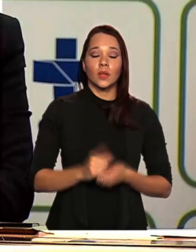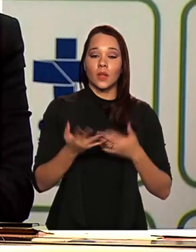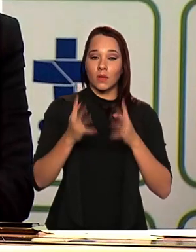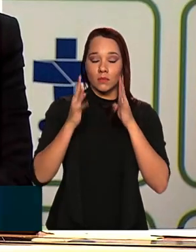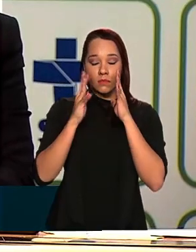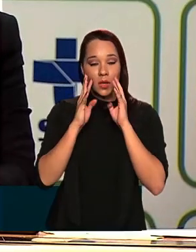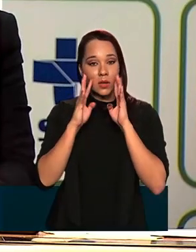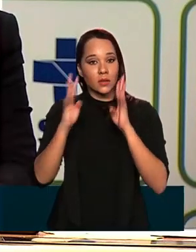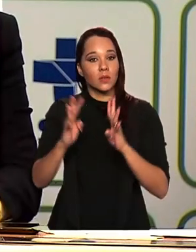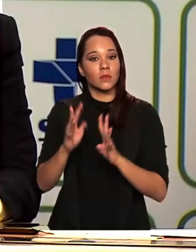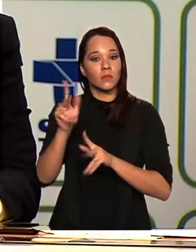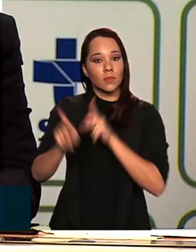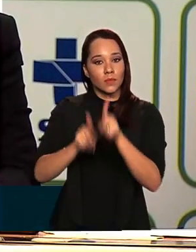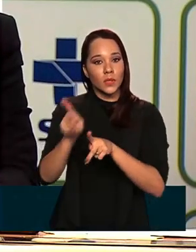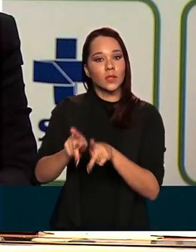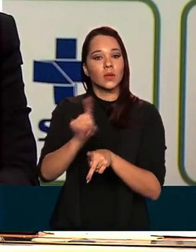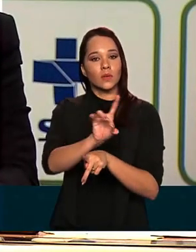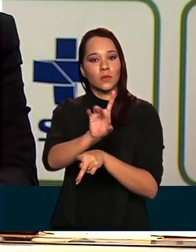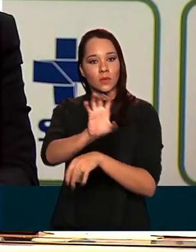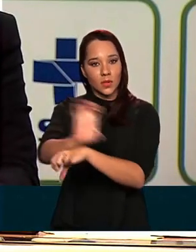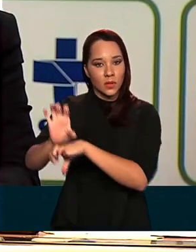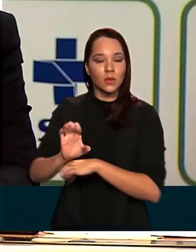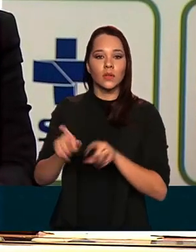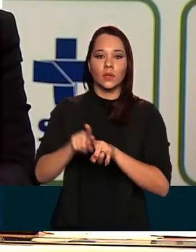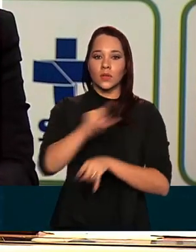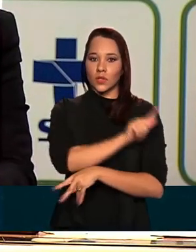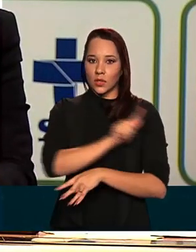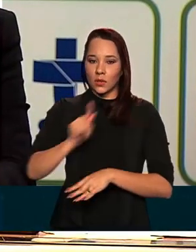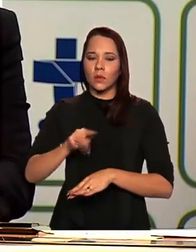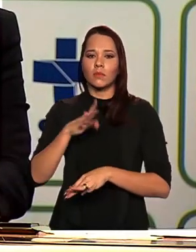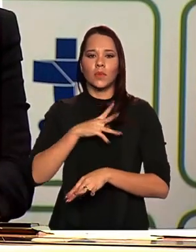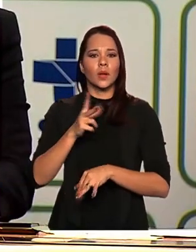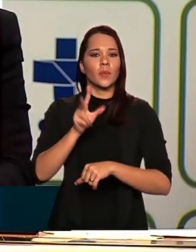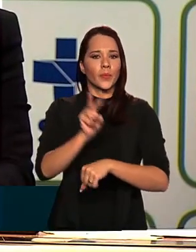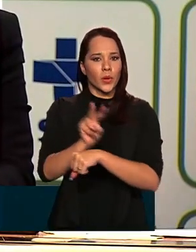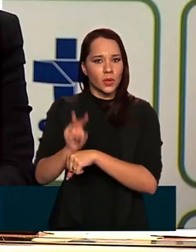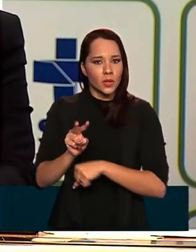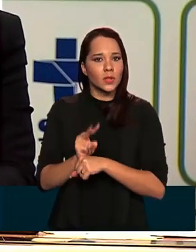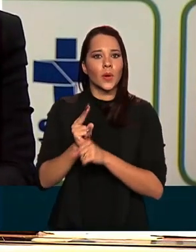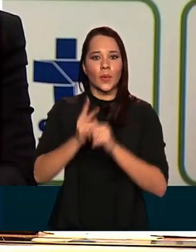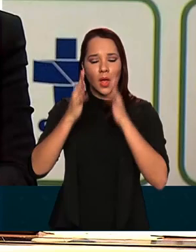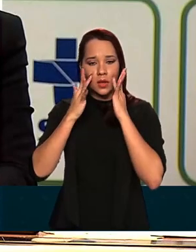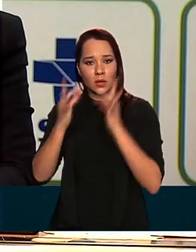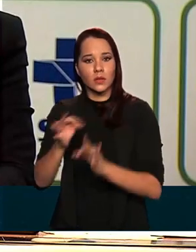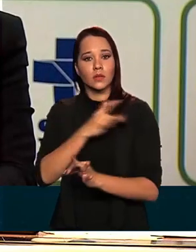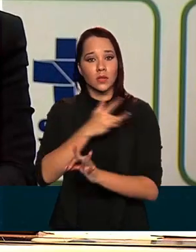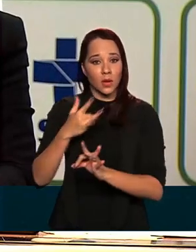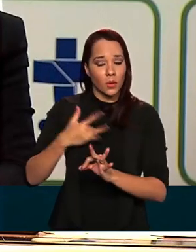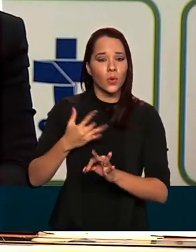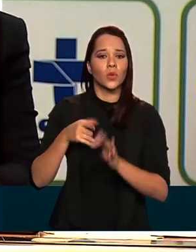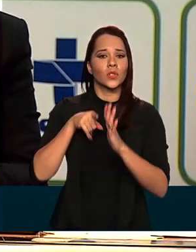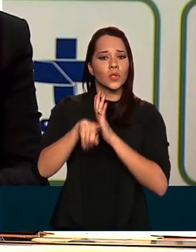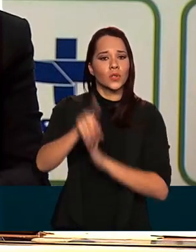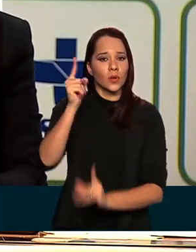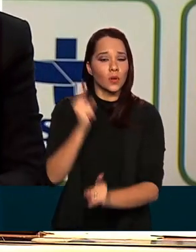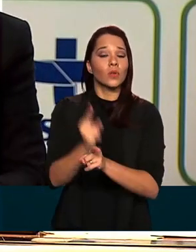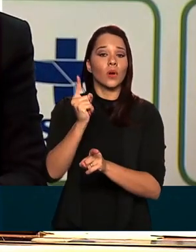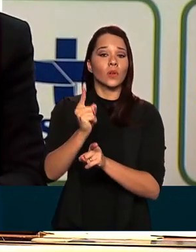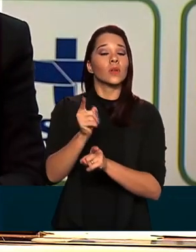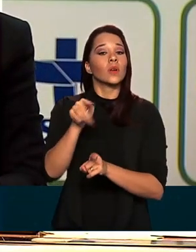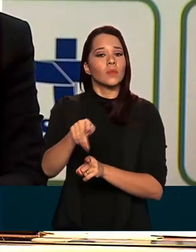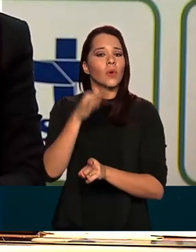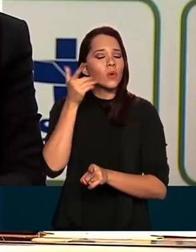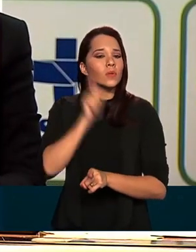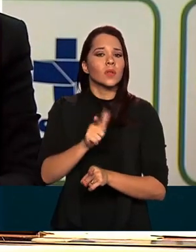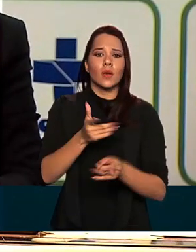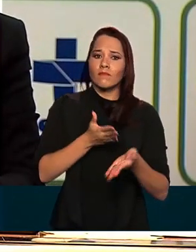tanto para a população desses estados, como também para os gestores, para reforçar as medidas de atenção à saúde, diagnóstico para que a gente possa passar